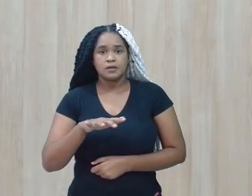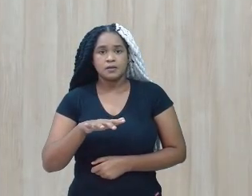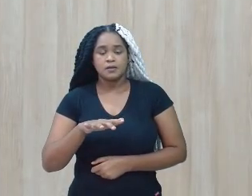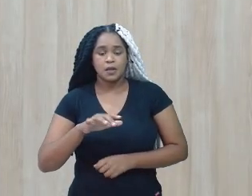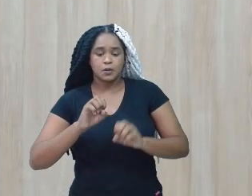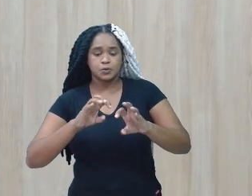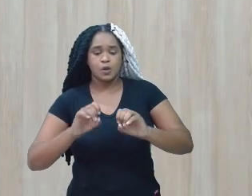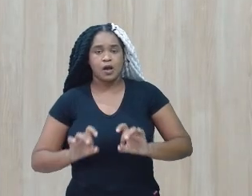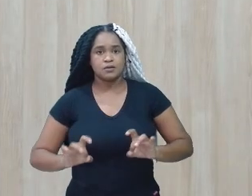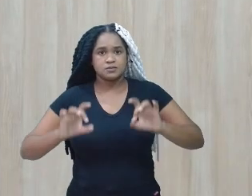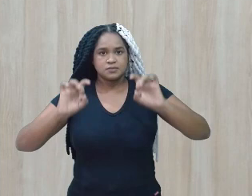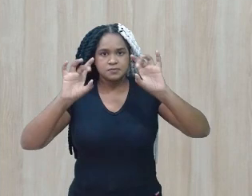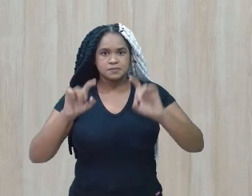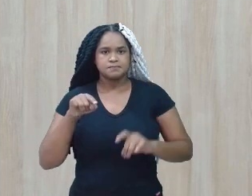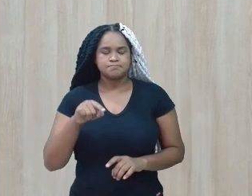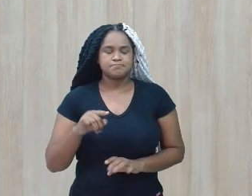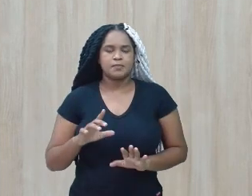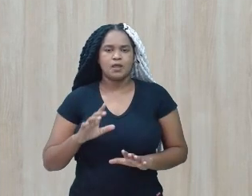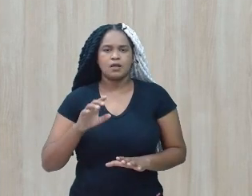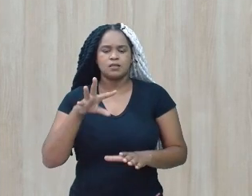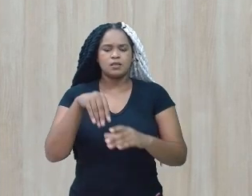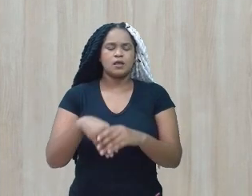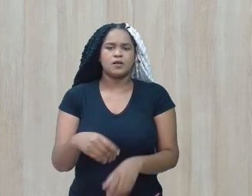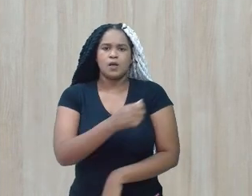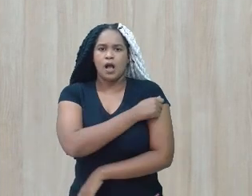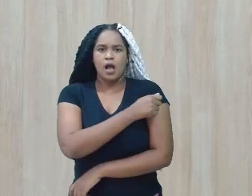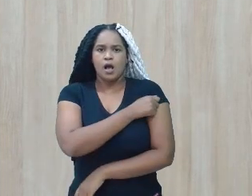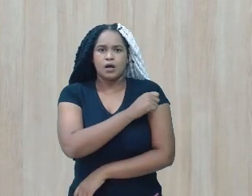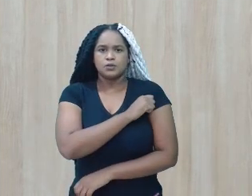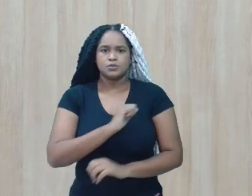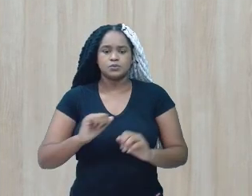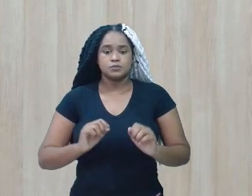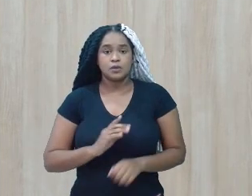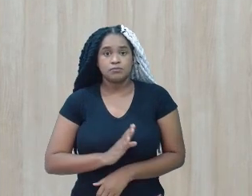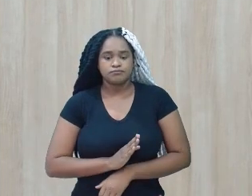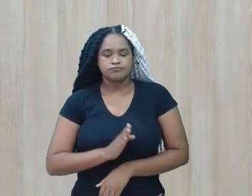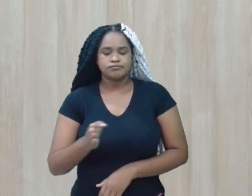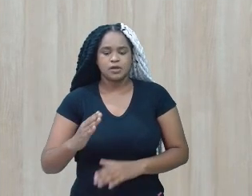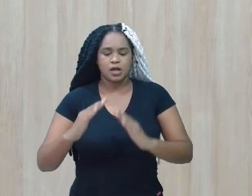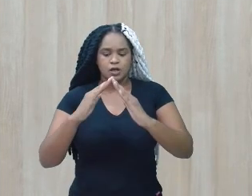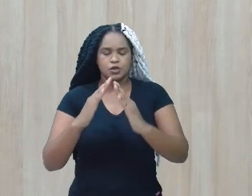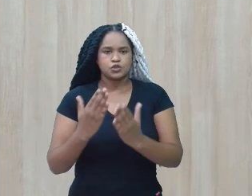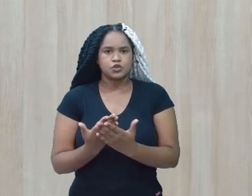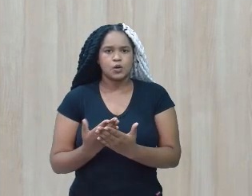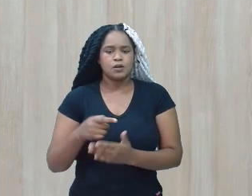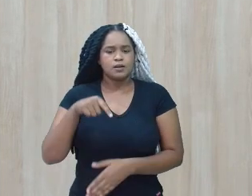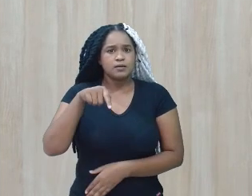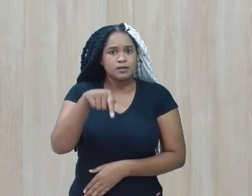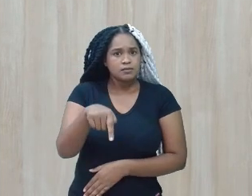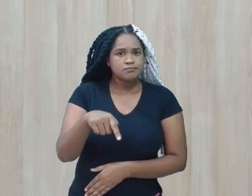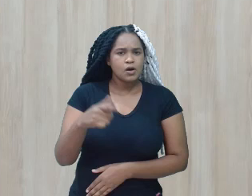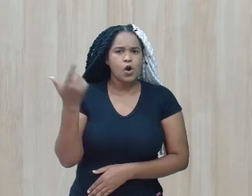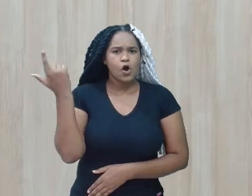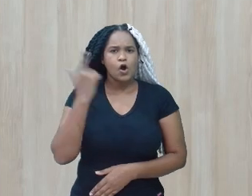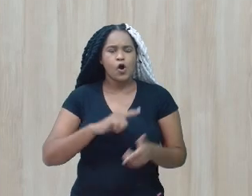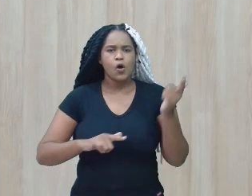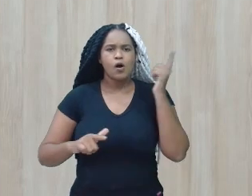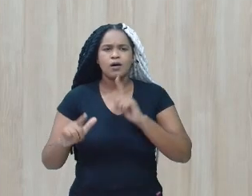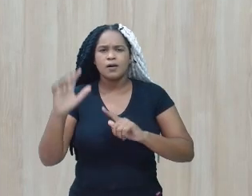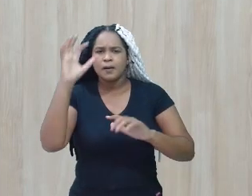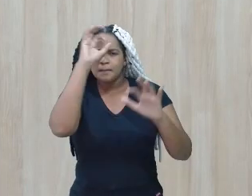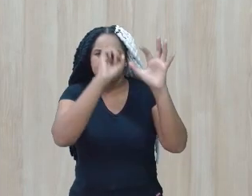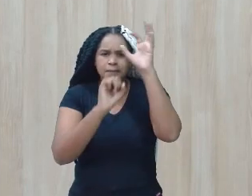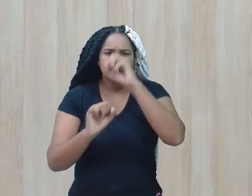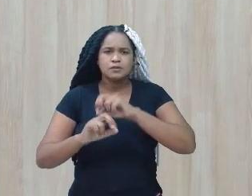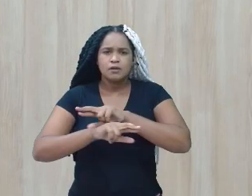especial, então, quando esse estudante ele é levado para a escola, então ele tem muitos ganhos, porque ele começa a conviver